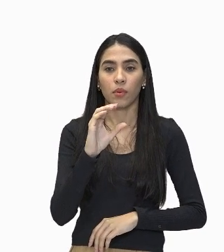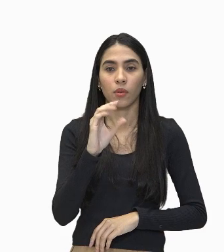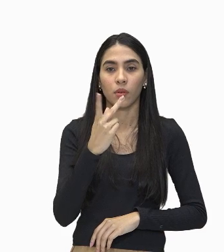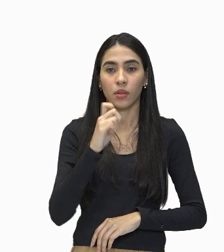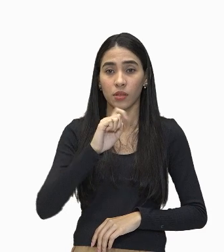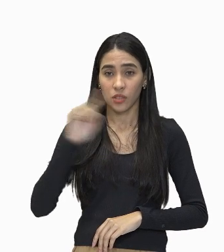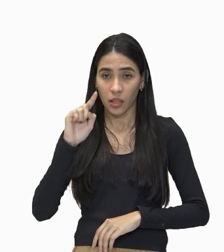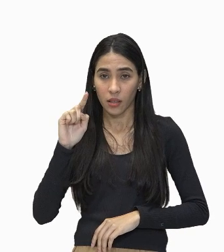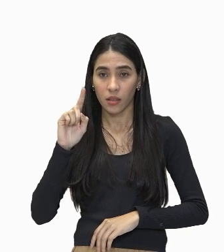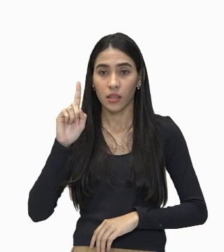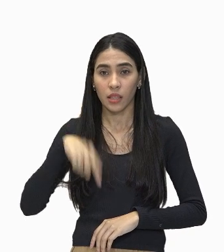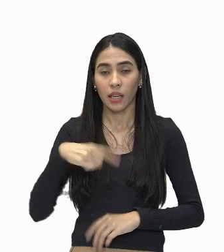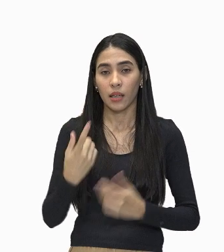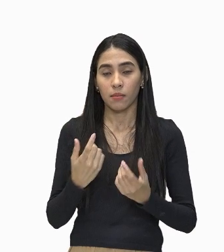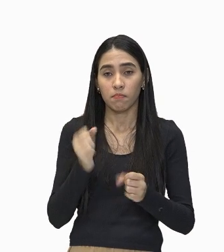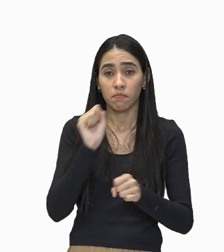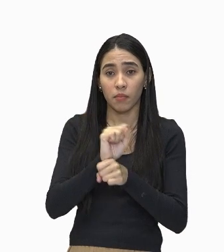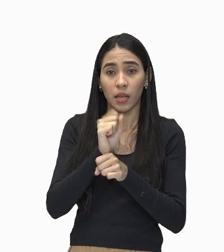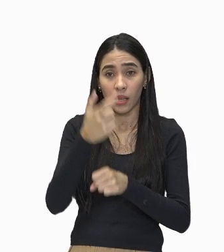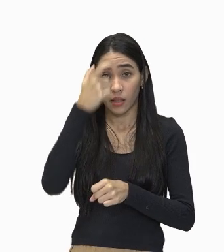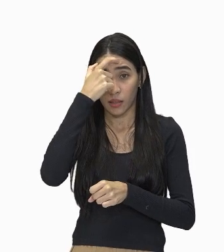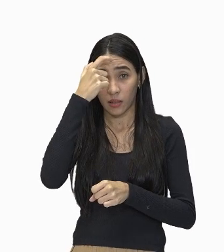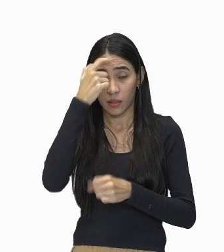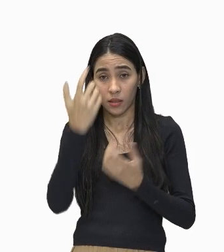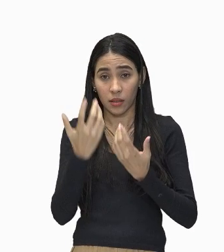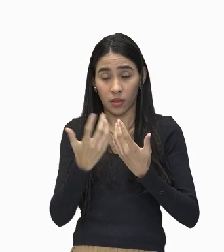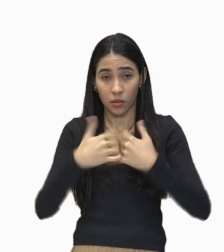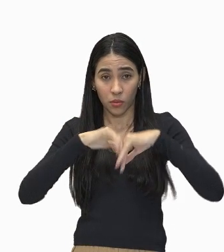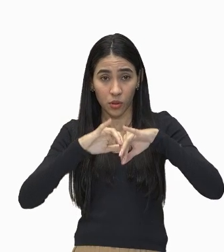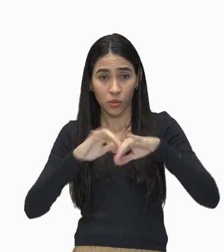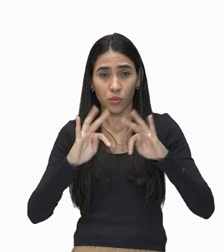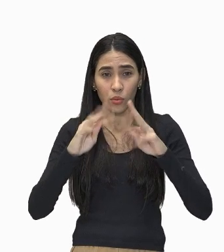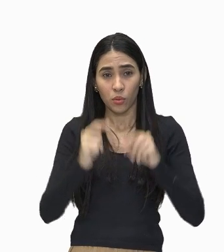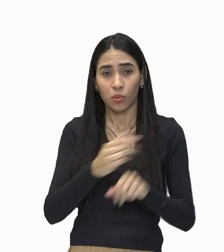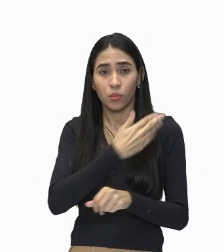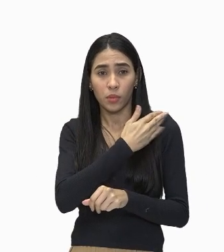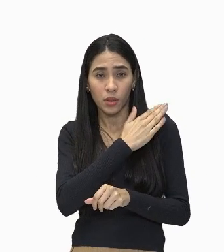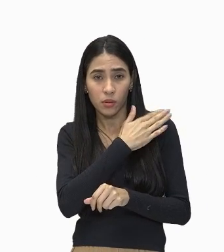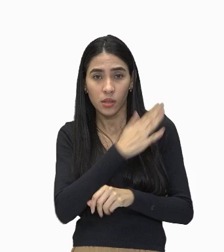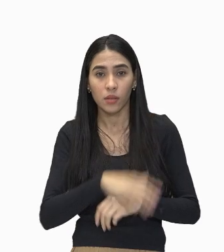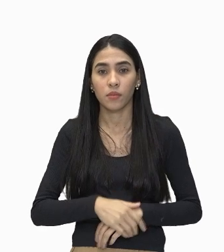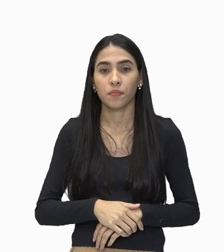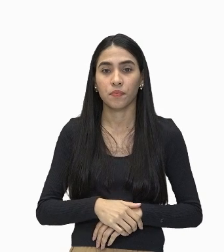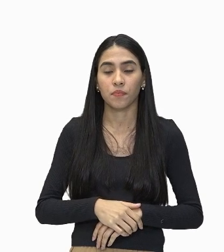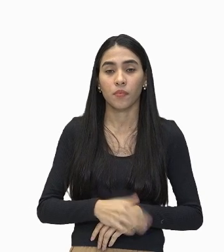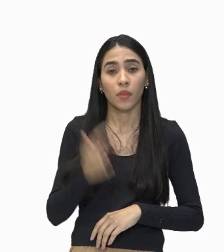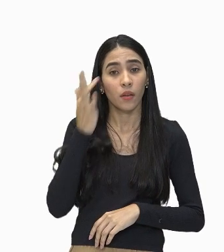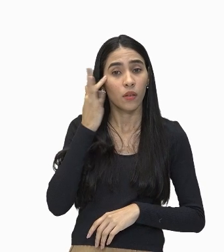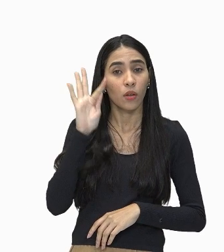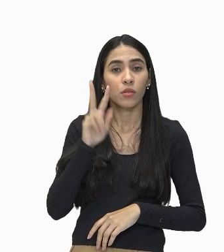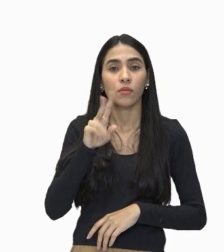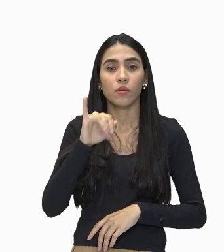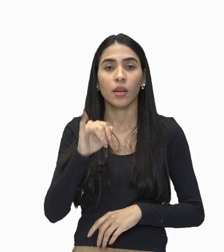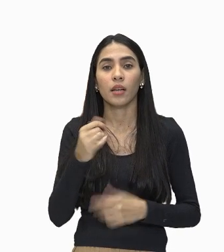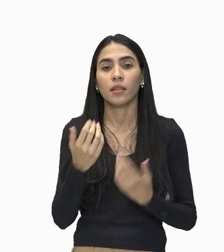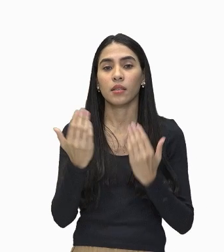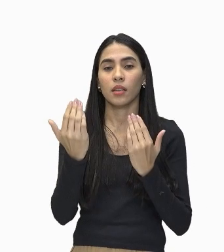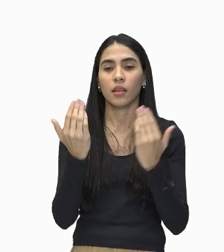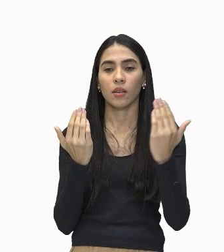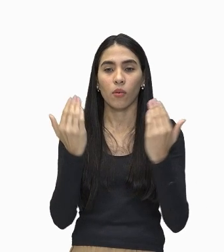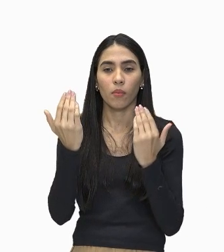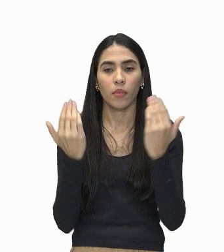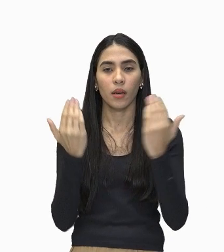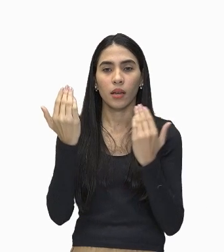essa suspensão do juízo, de todo preconceito, e o filósofo irá fazer o quê? A